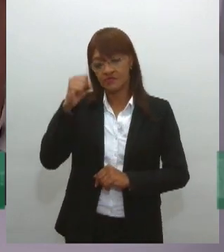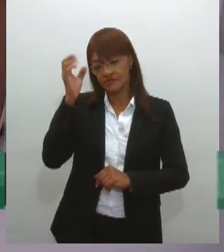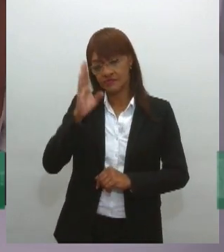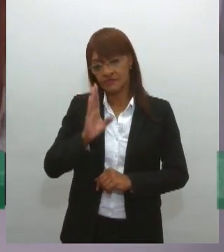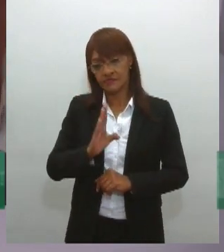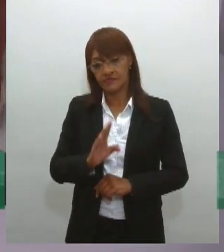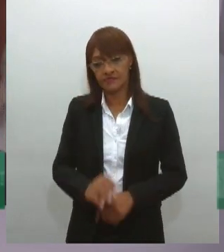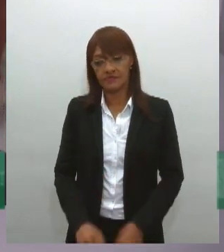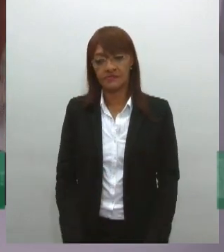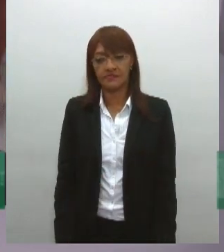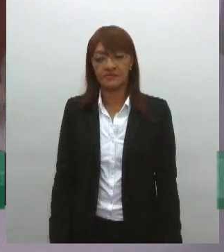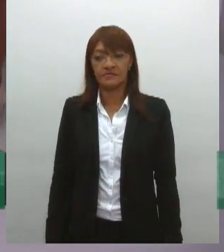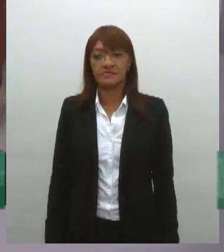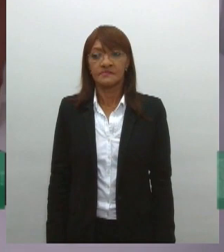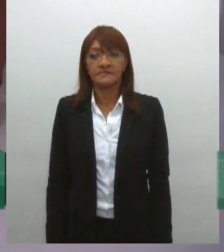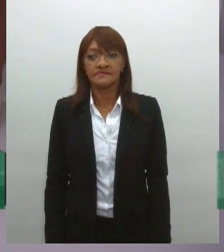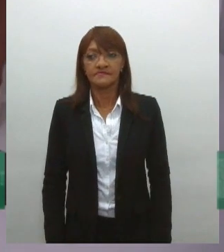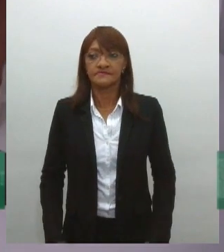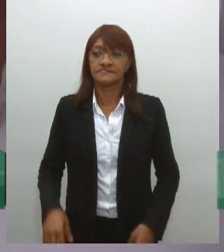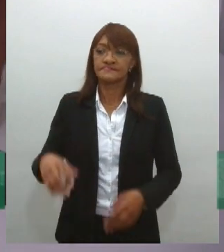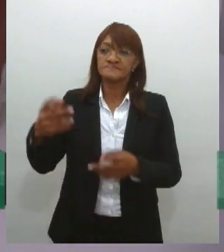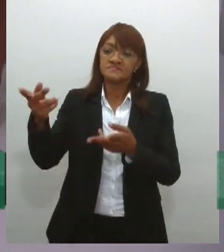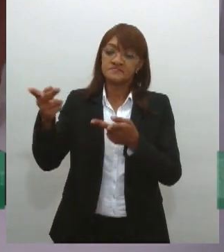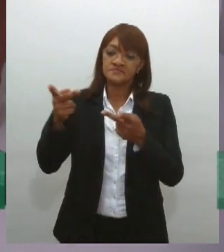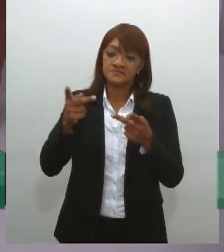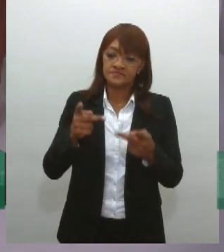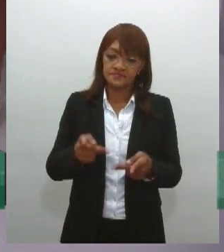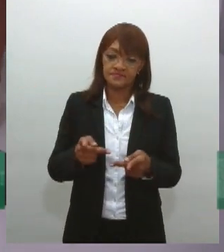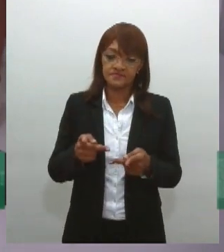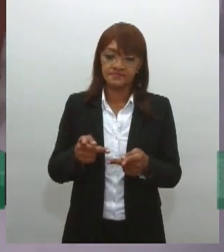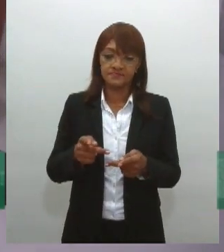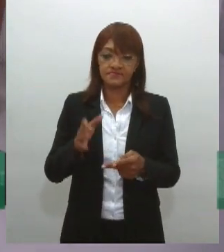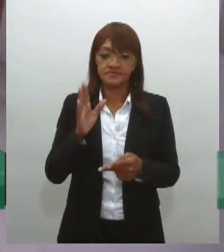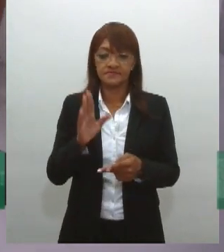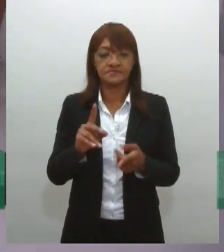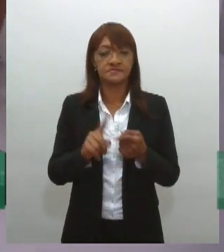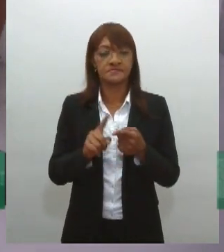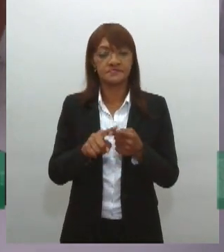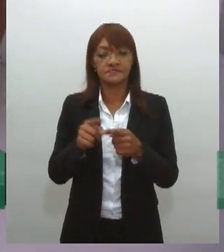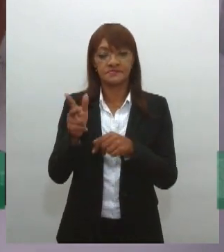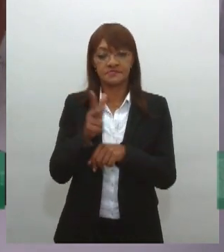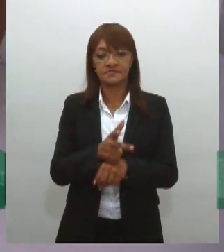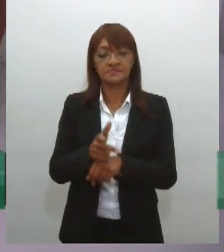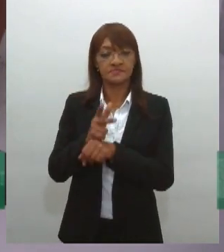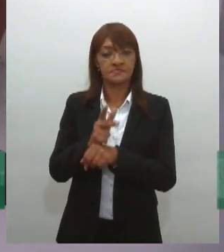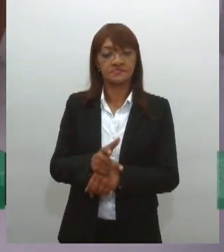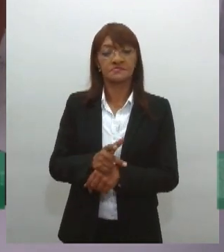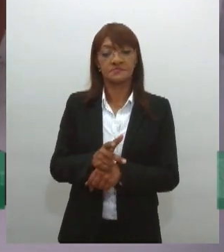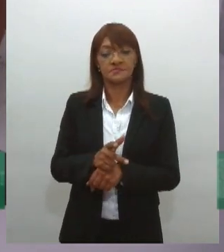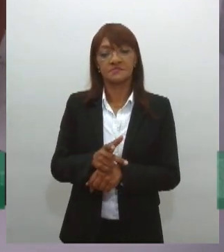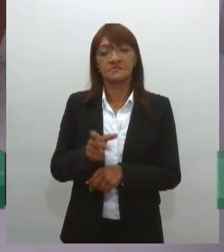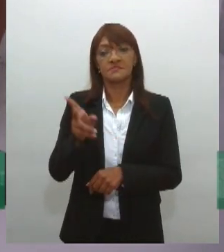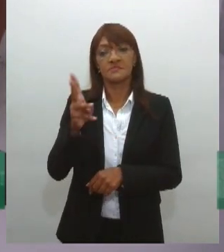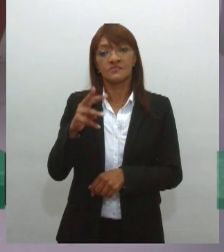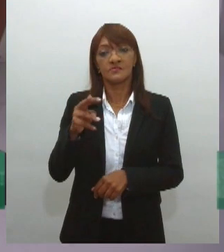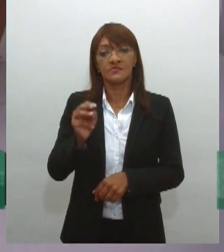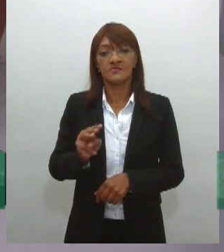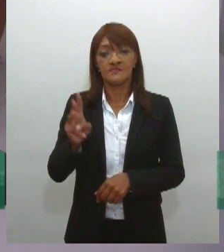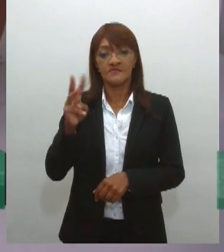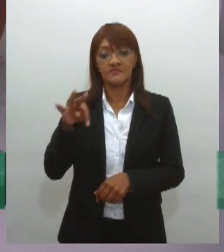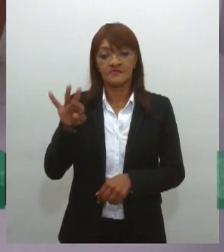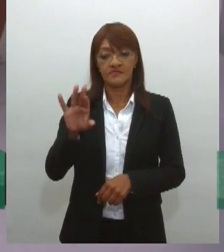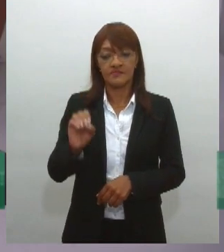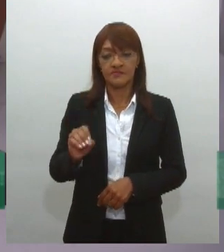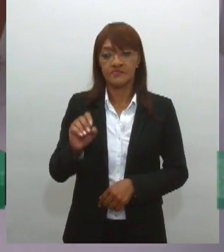queria te convidar para a gente ver mais um trecho aqui, né, gravado pelo senador Humberto Costa. É um trecho onde ele vai contar para a gente